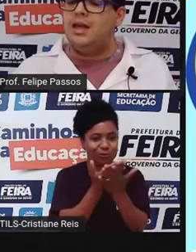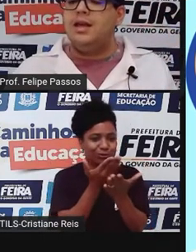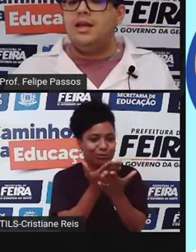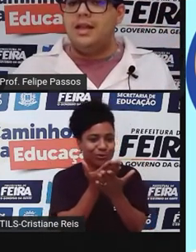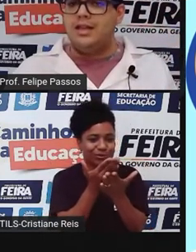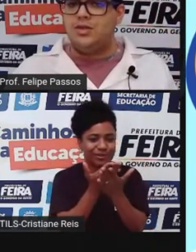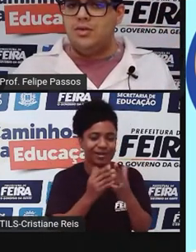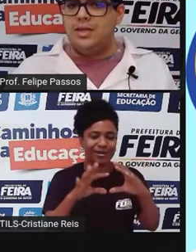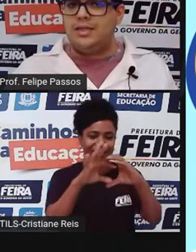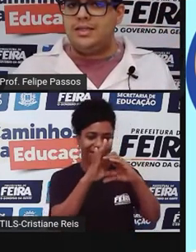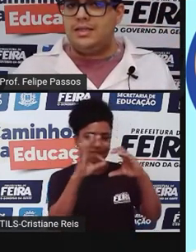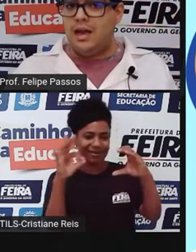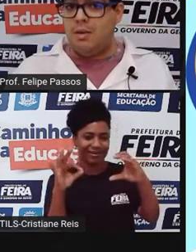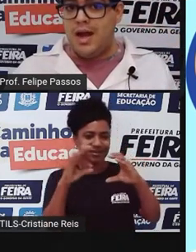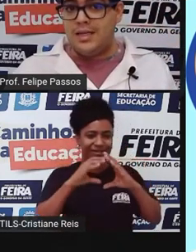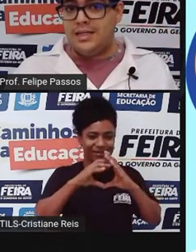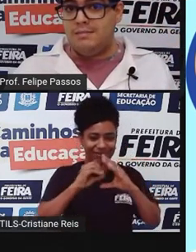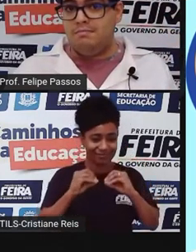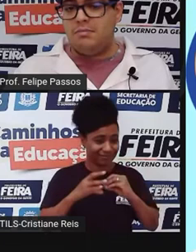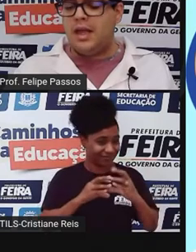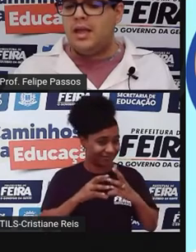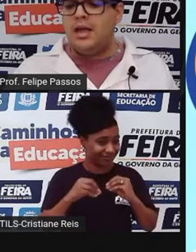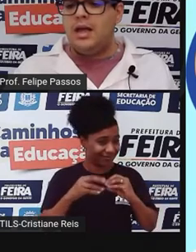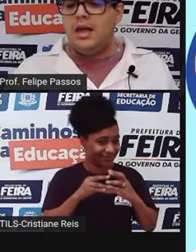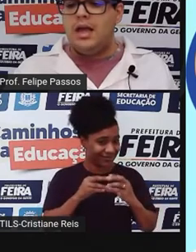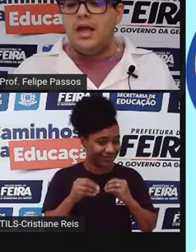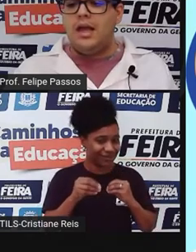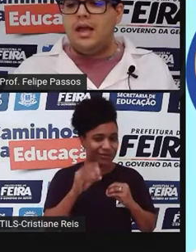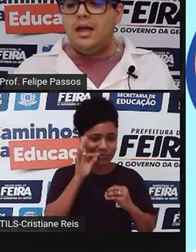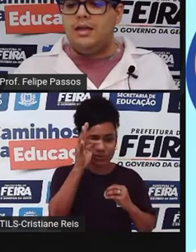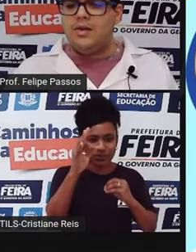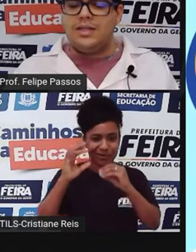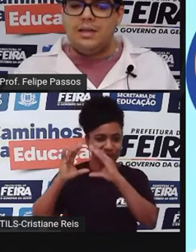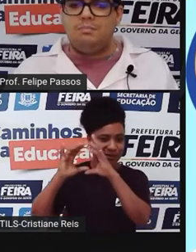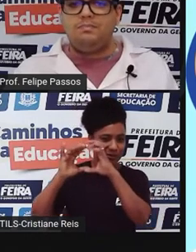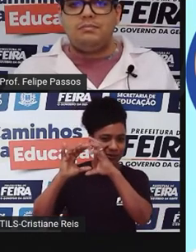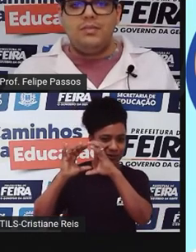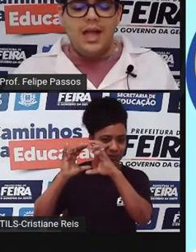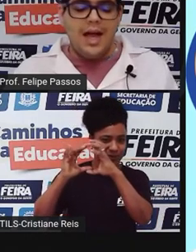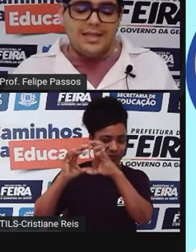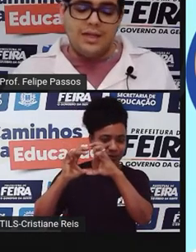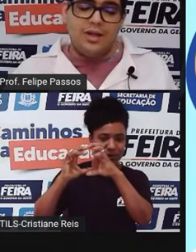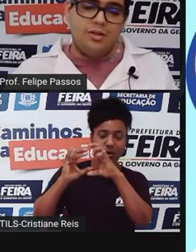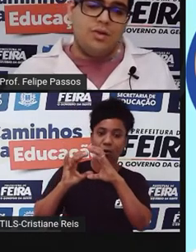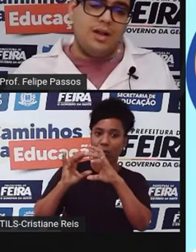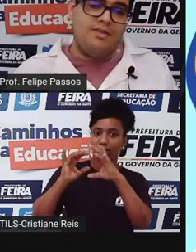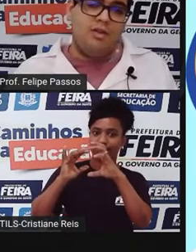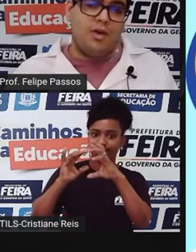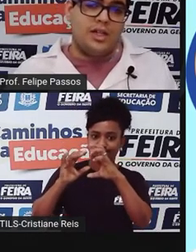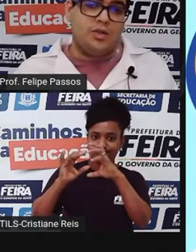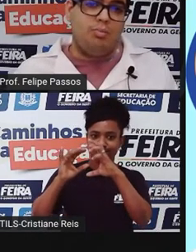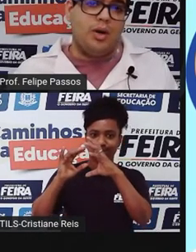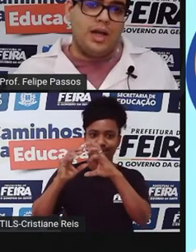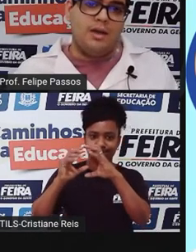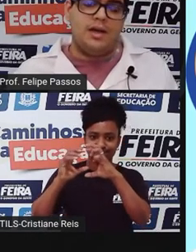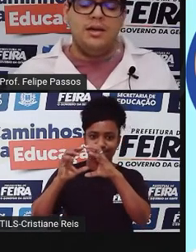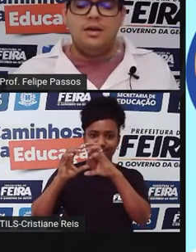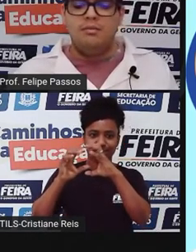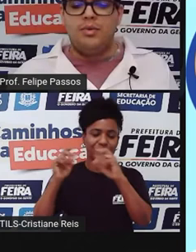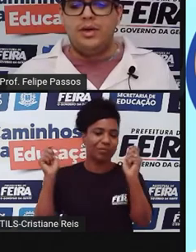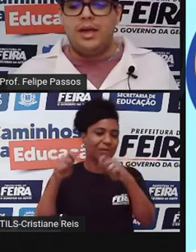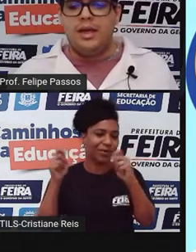reverter lesões cerebrais, né? Então, assim, a célula-tronco ela envolve uma questão